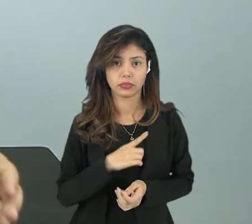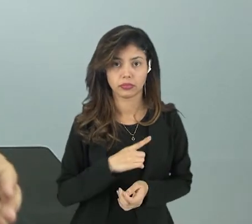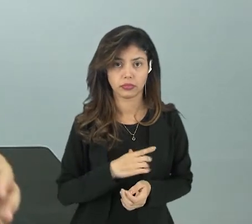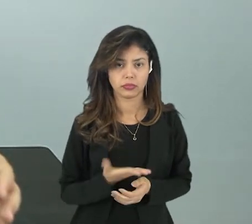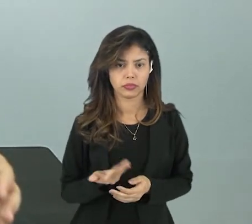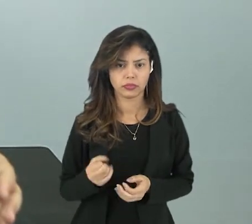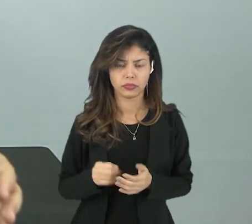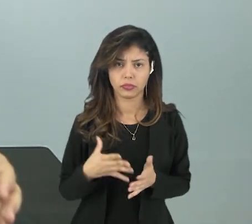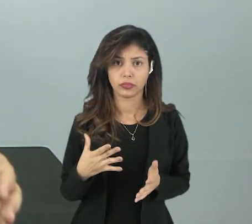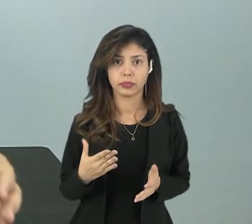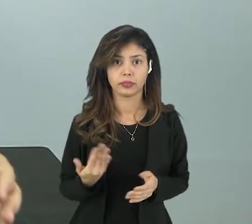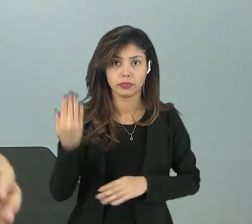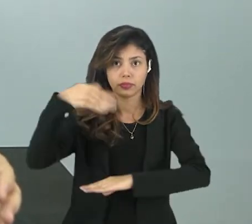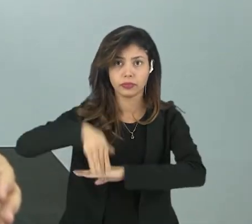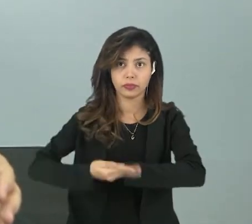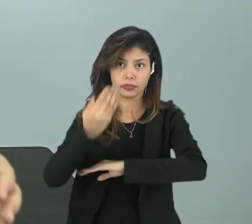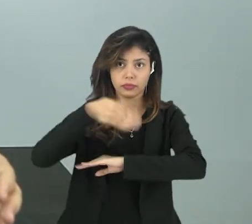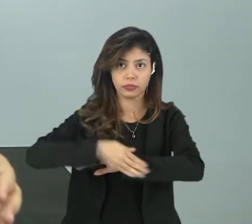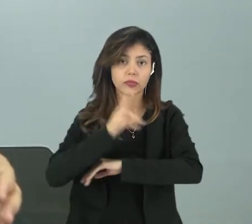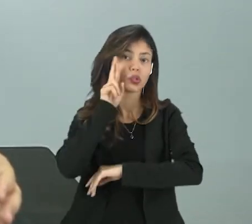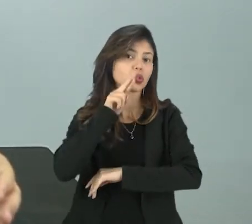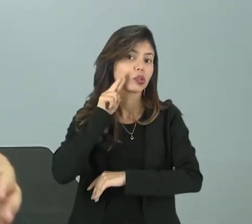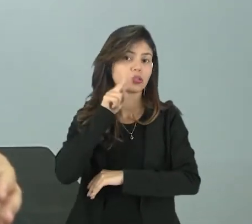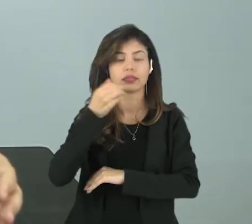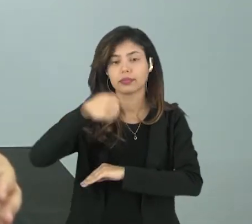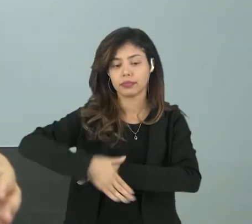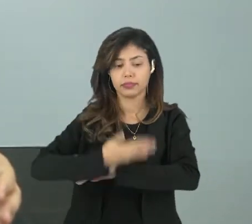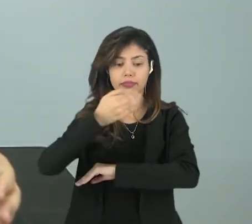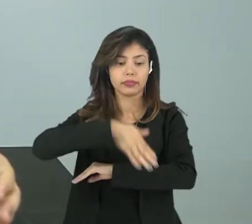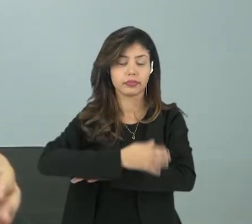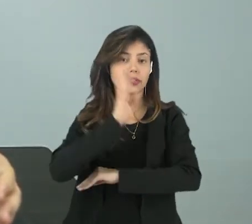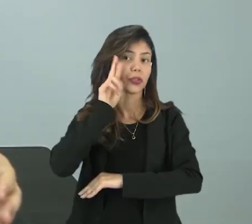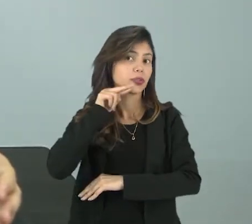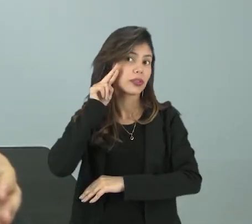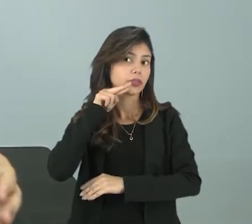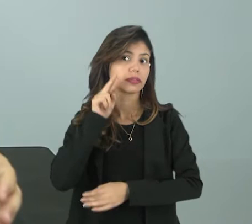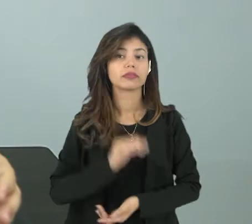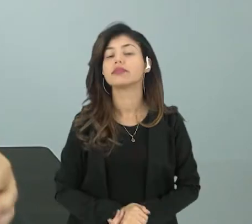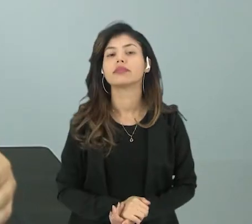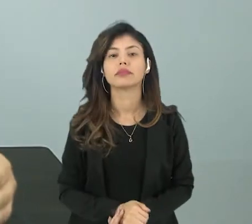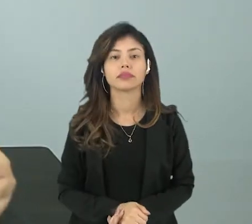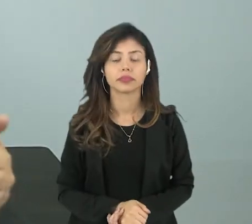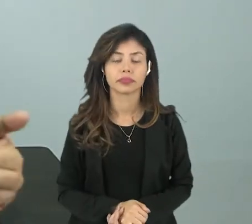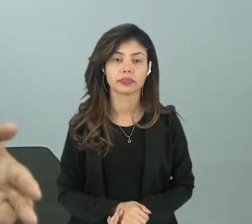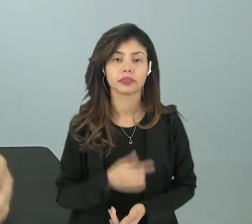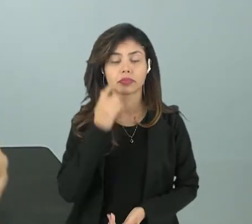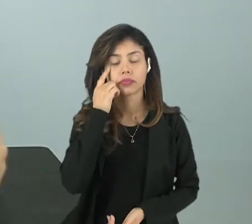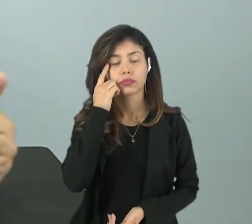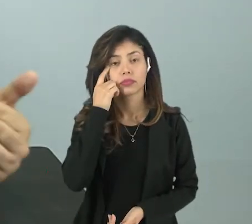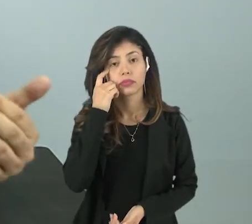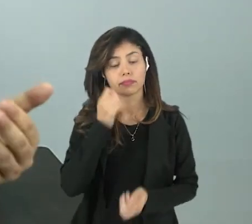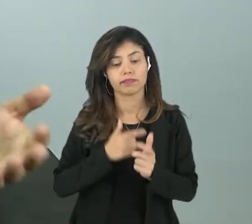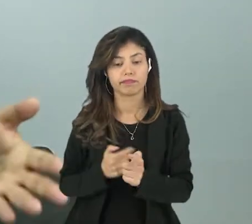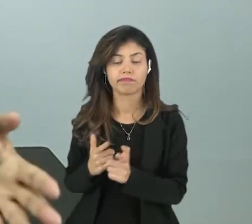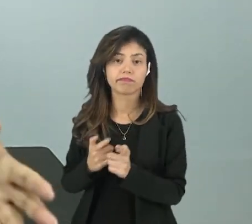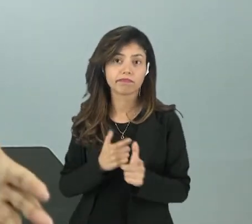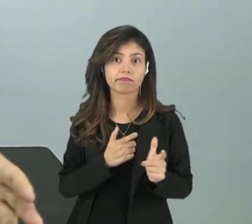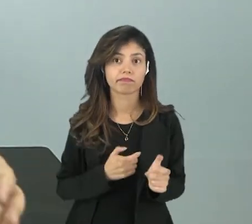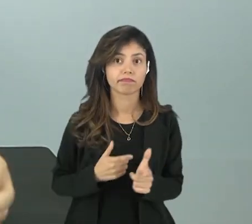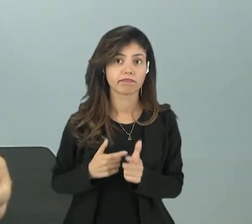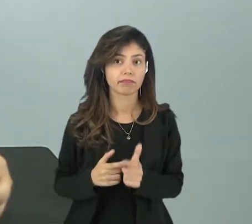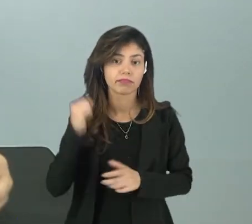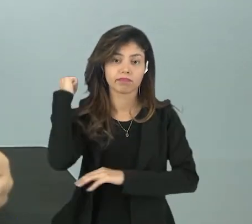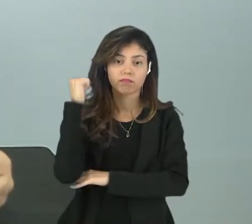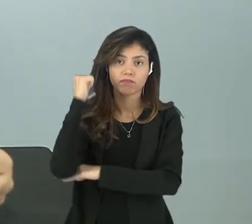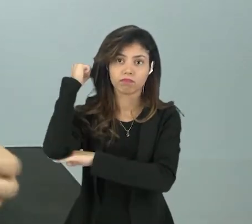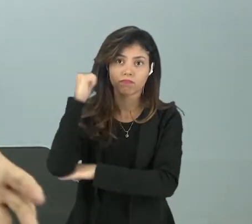animais. Botos eram diversos, assim, gente, muito boto, muito boto, muito boto mesmo. Só que a caça, a pesca excessiva,